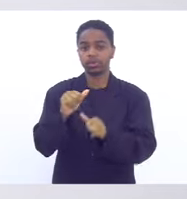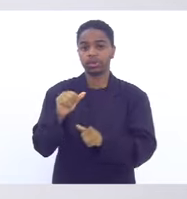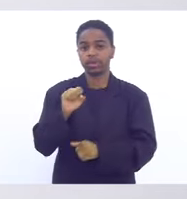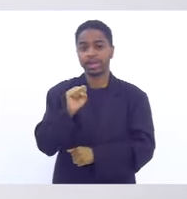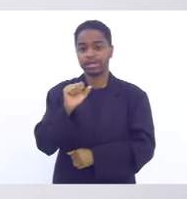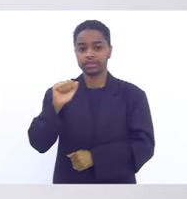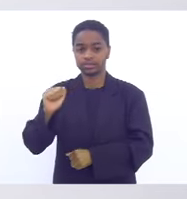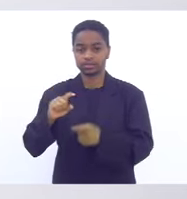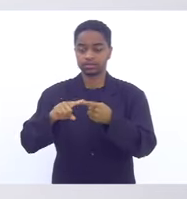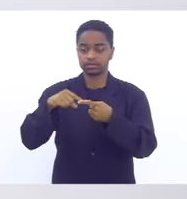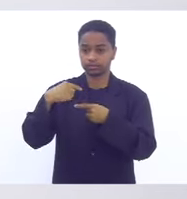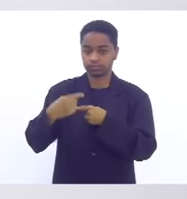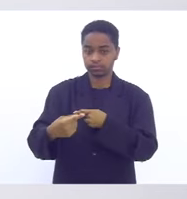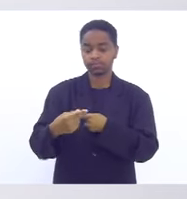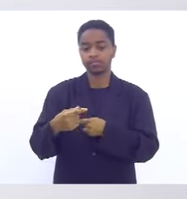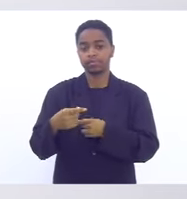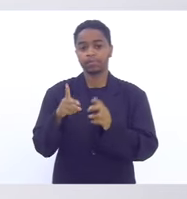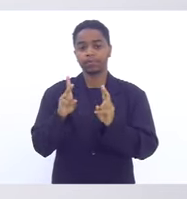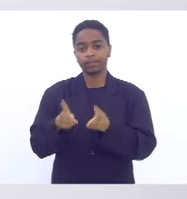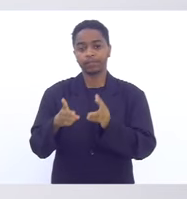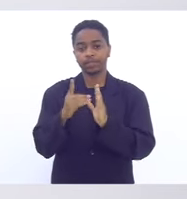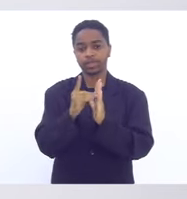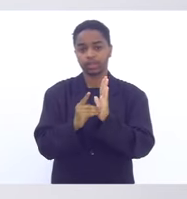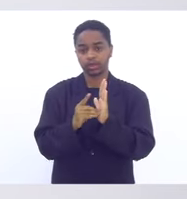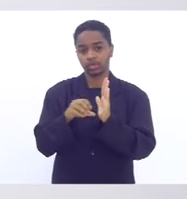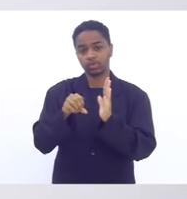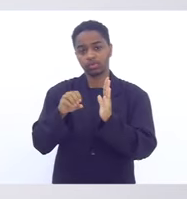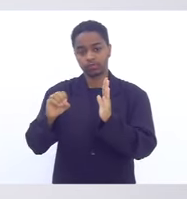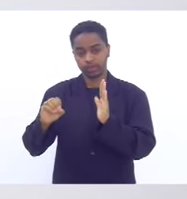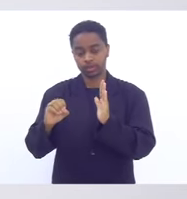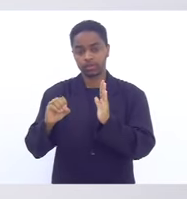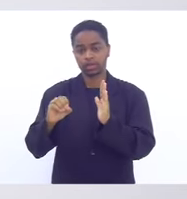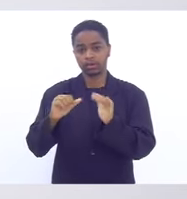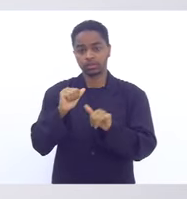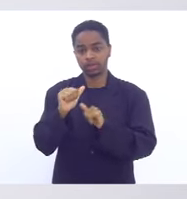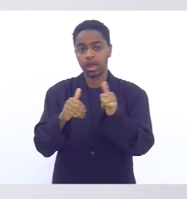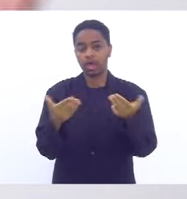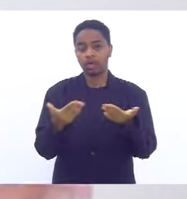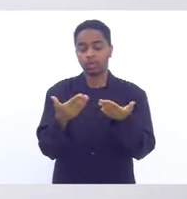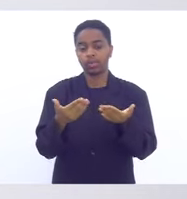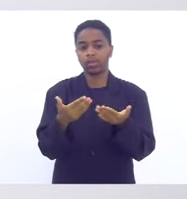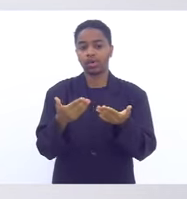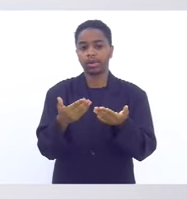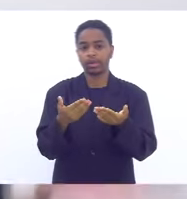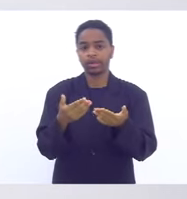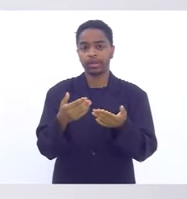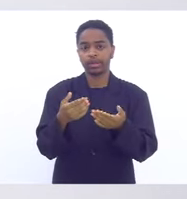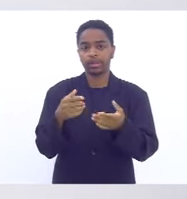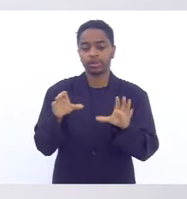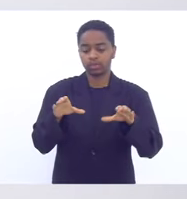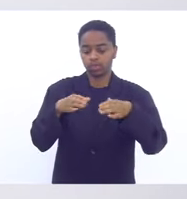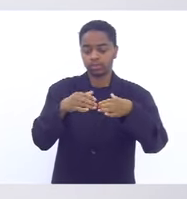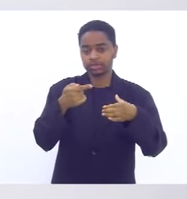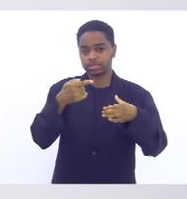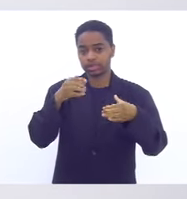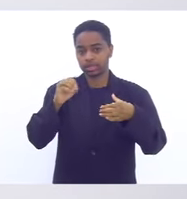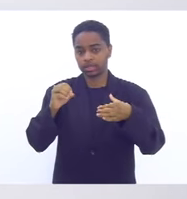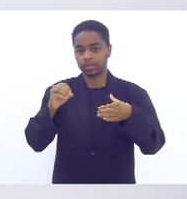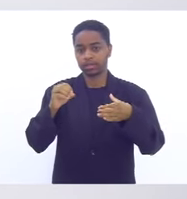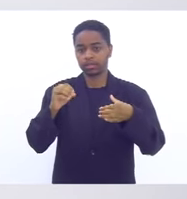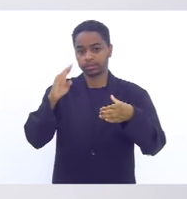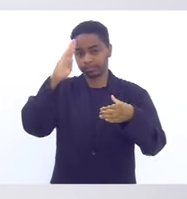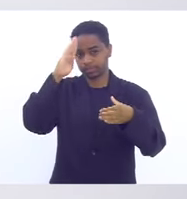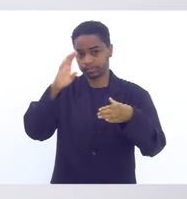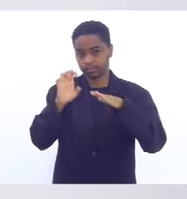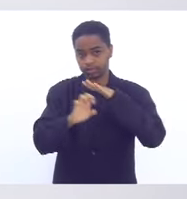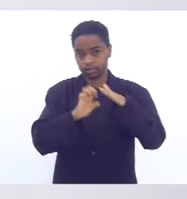privatizada na mesma década de 90. Hoje, uma das 70 maiores empresas do mundo, a maior empresa de distribuição